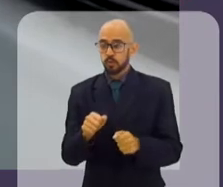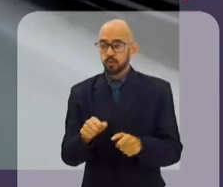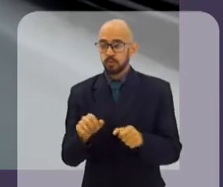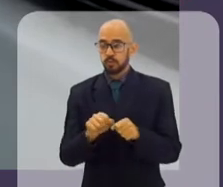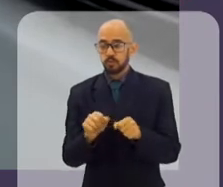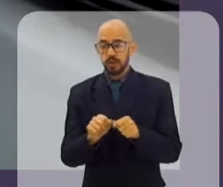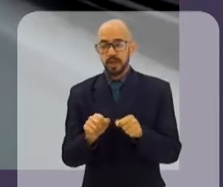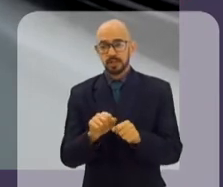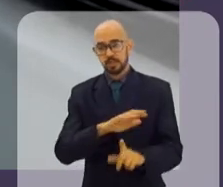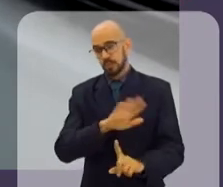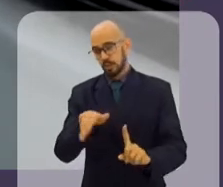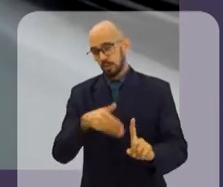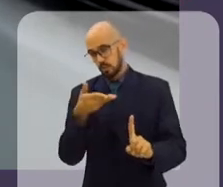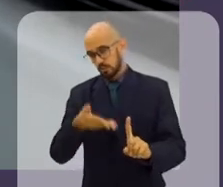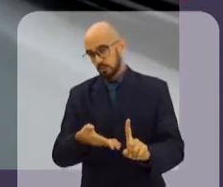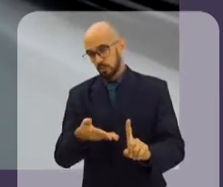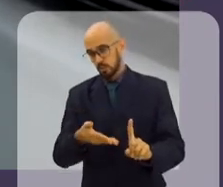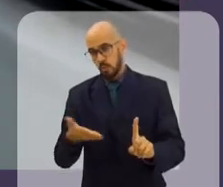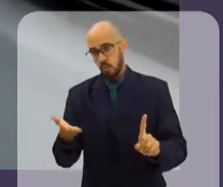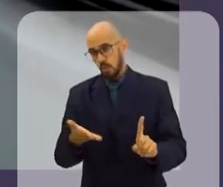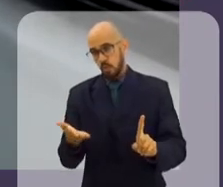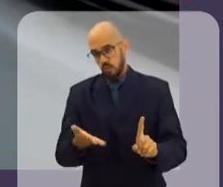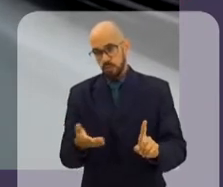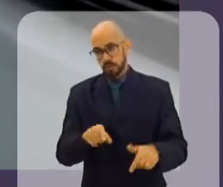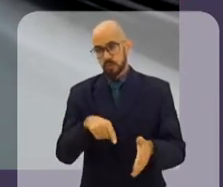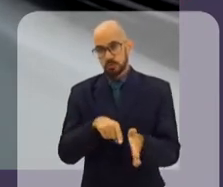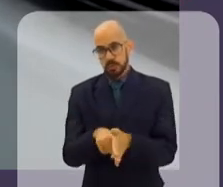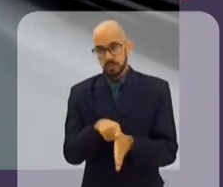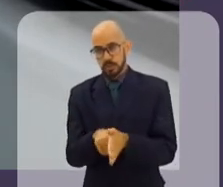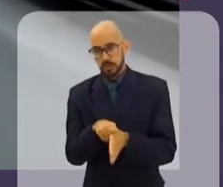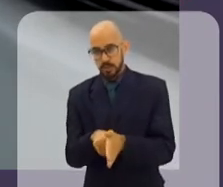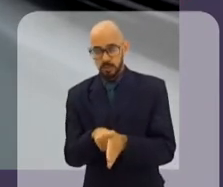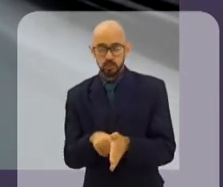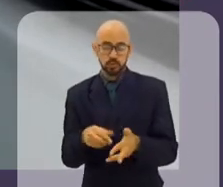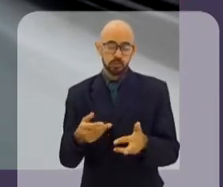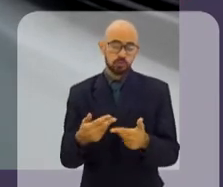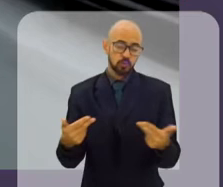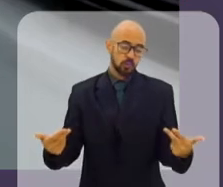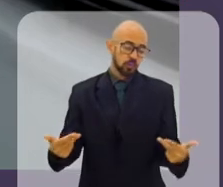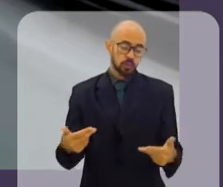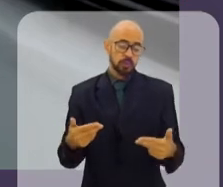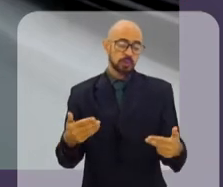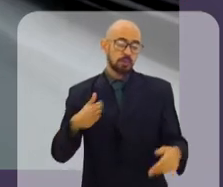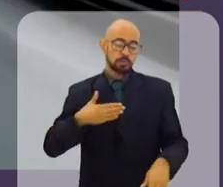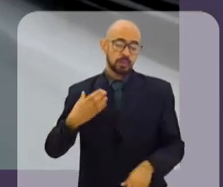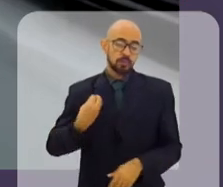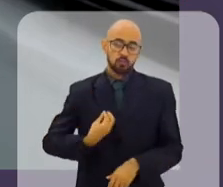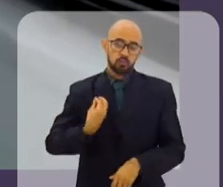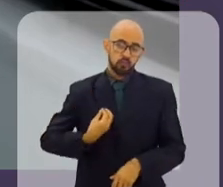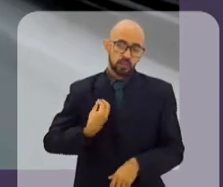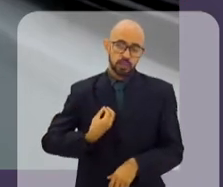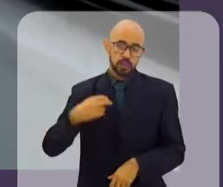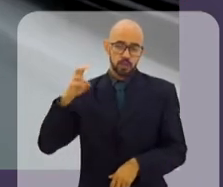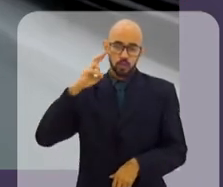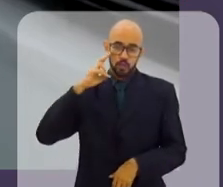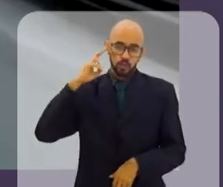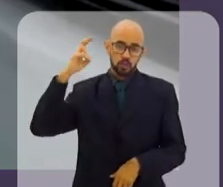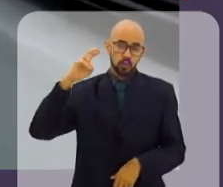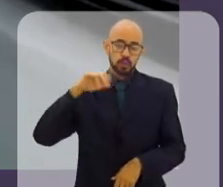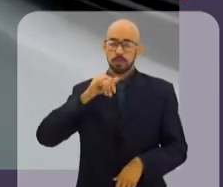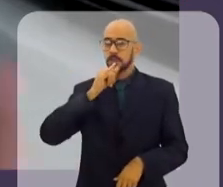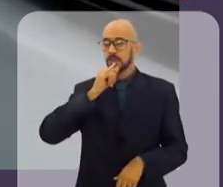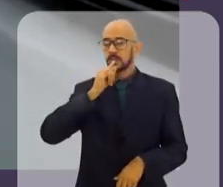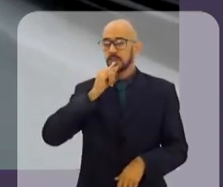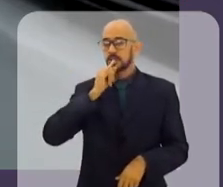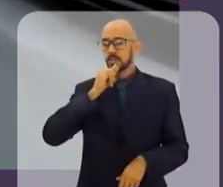esse reconhecimento, né? Hoje, podendo pesquisar, por exemplo, sobre coisas que fazem parte da minha vida, da minha cultura, por